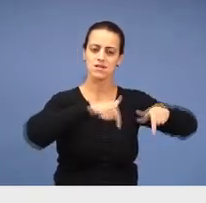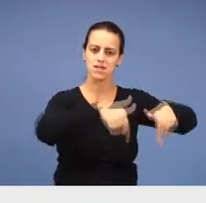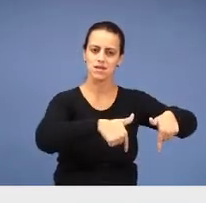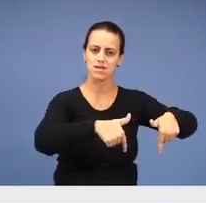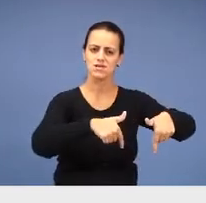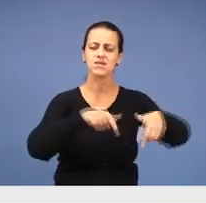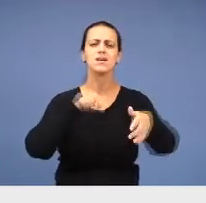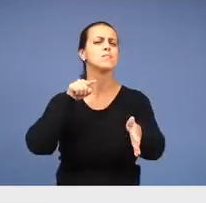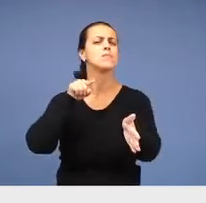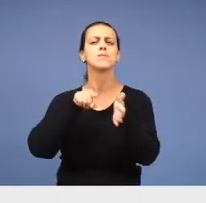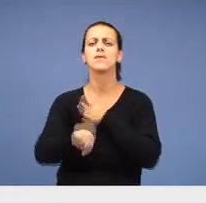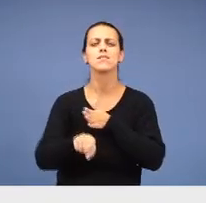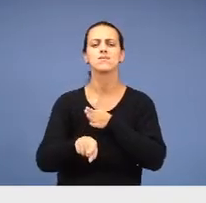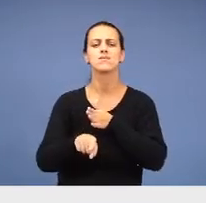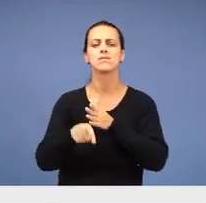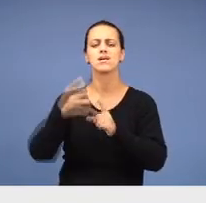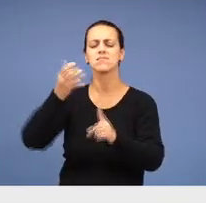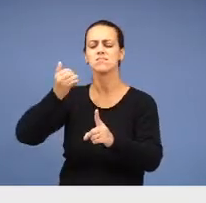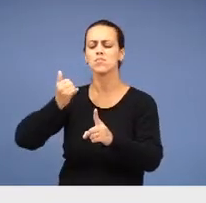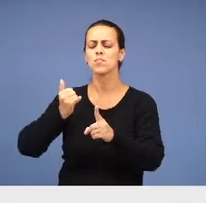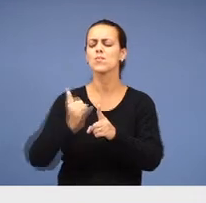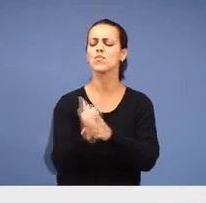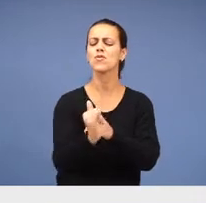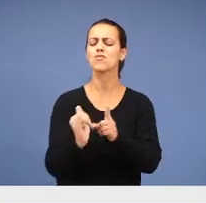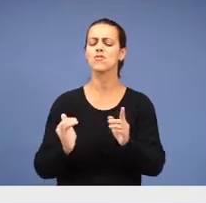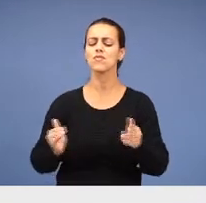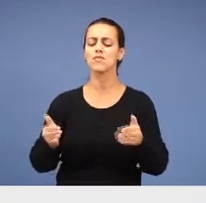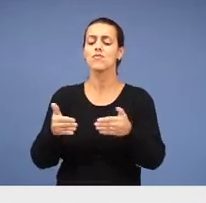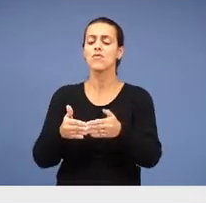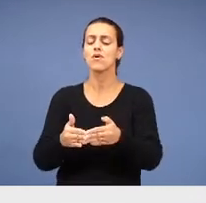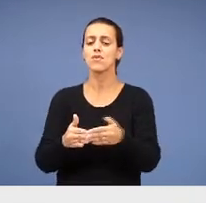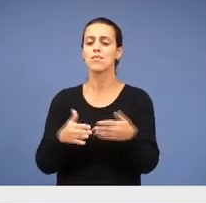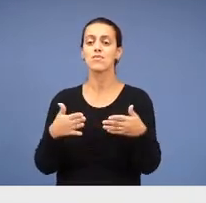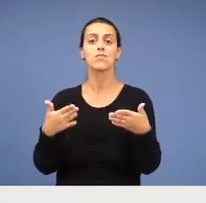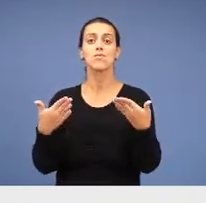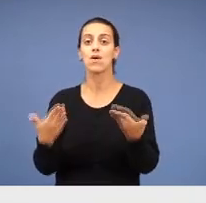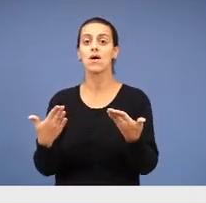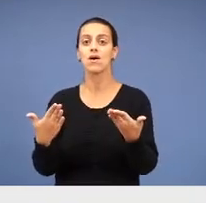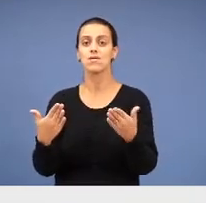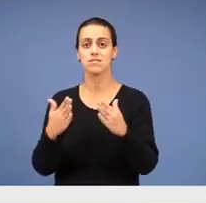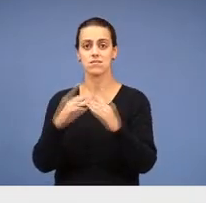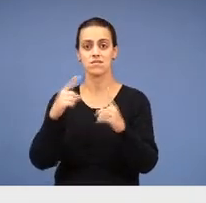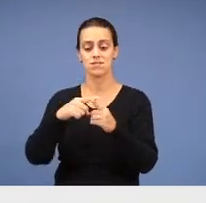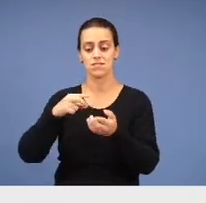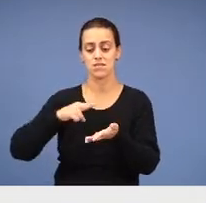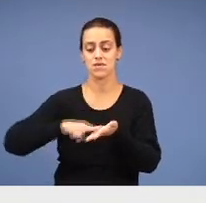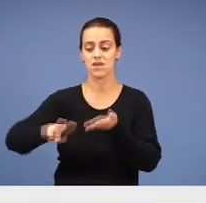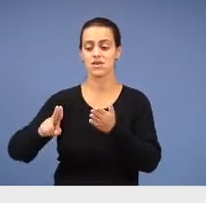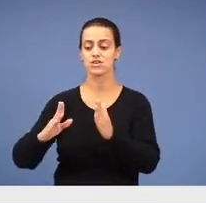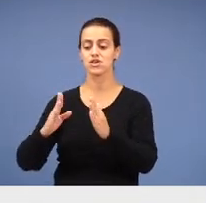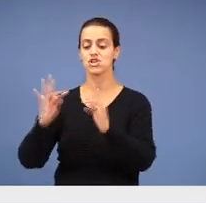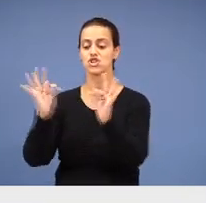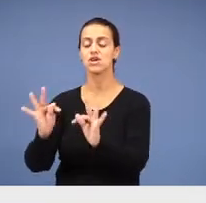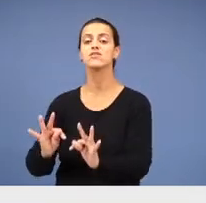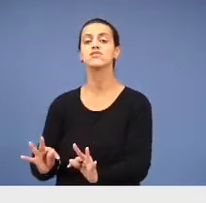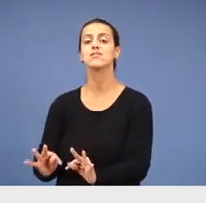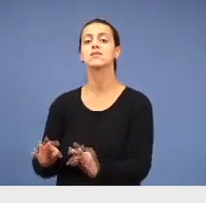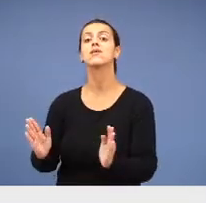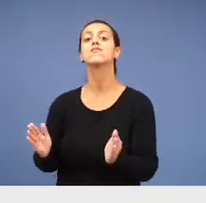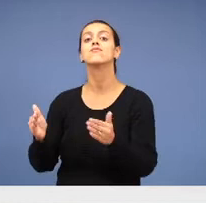ênfase profética que podemos destacar na carta à igreja de Tiatira? Qual é a ênfase profética?